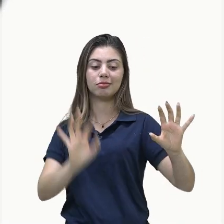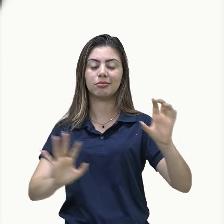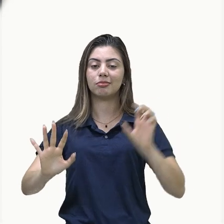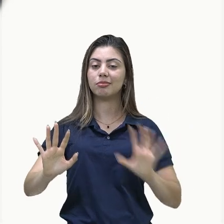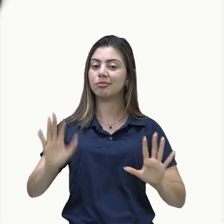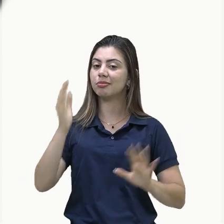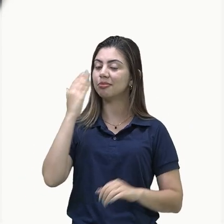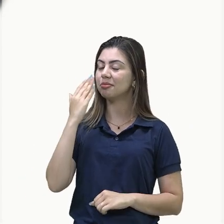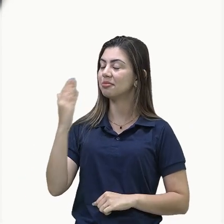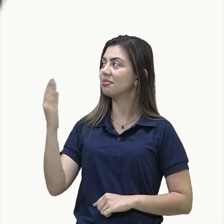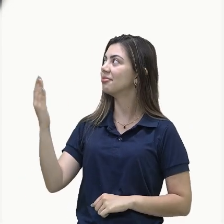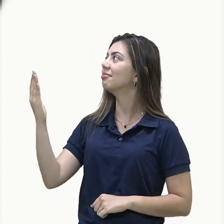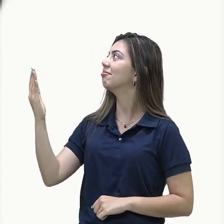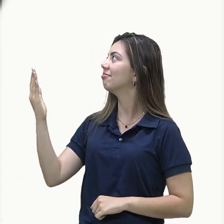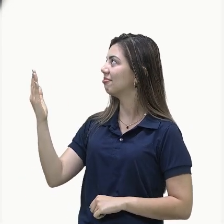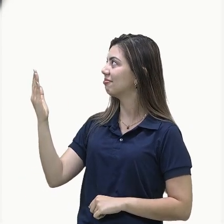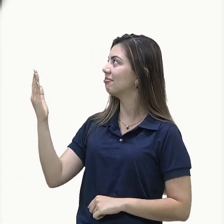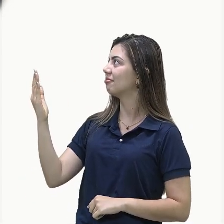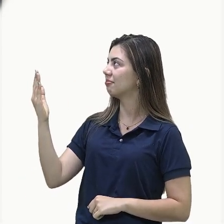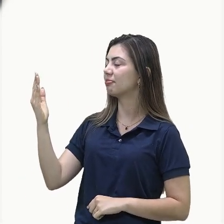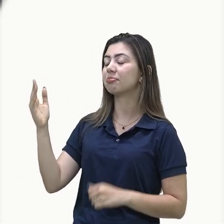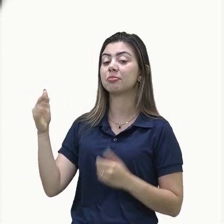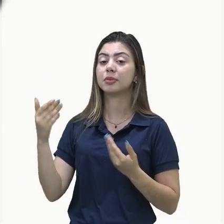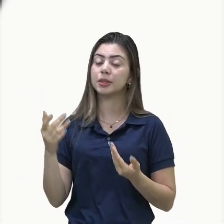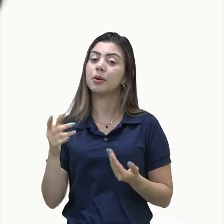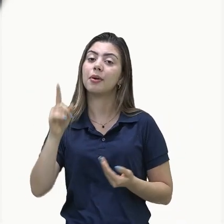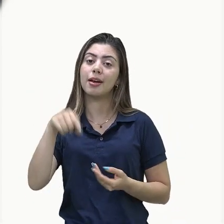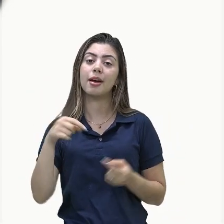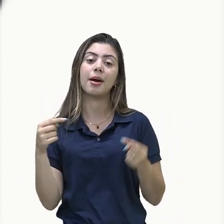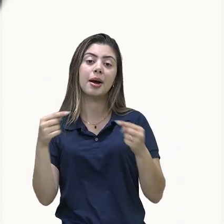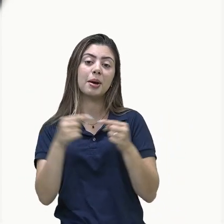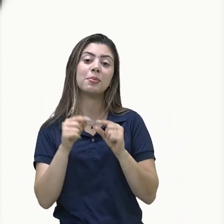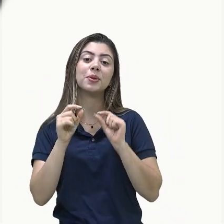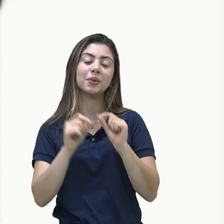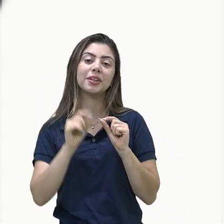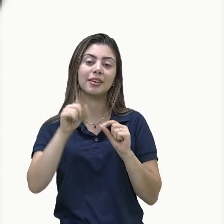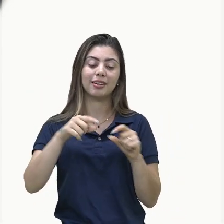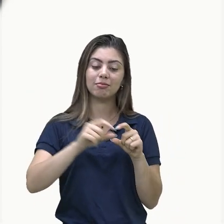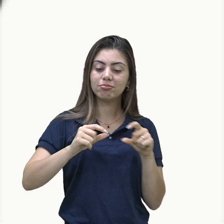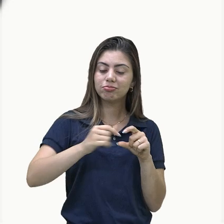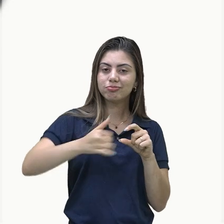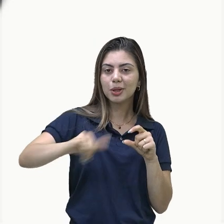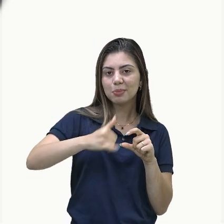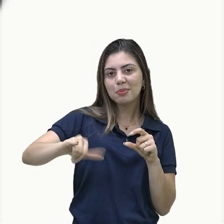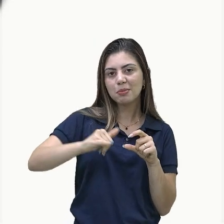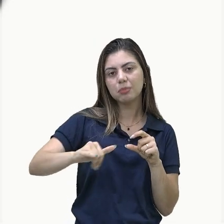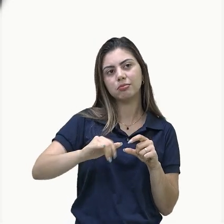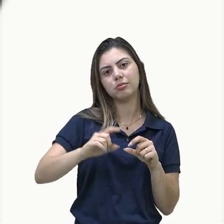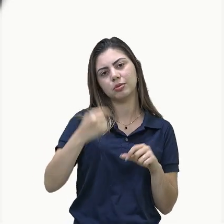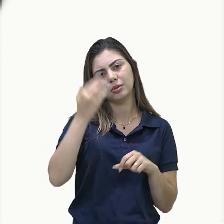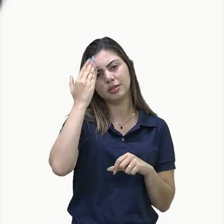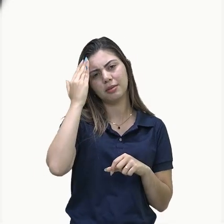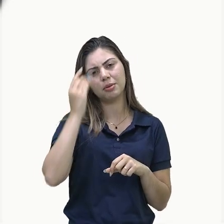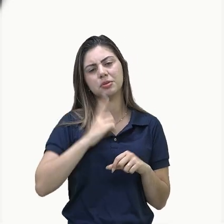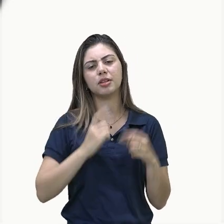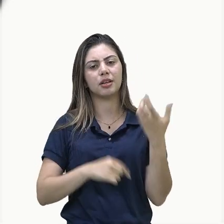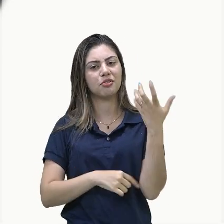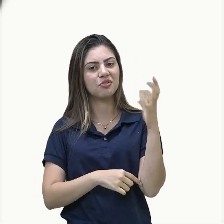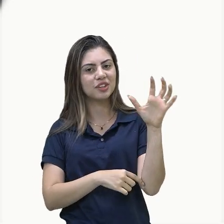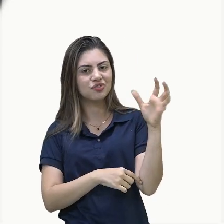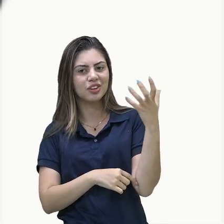esse texto, que vai mostrar outros exemplos, Além dos ventiladores, o ventilador também está